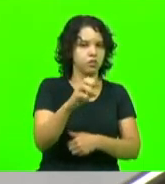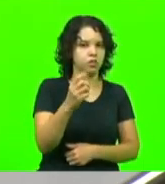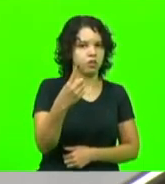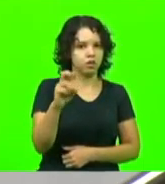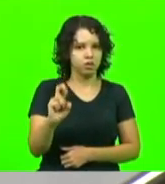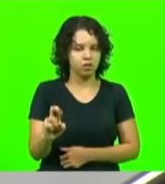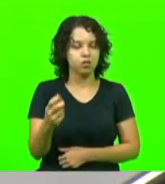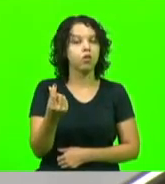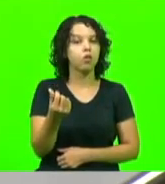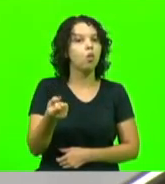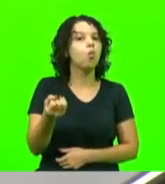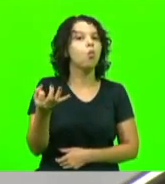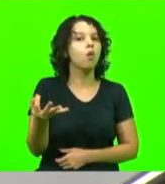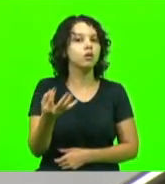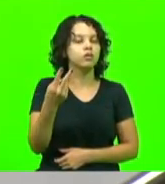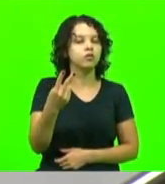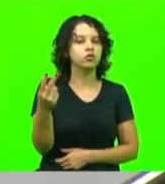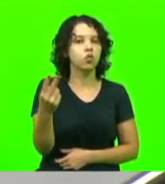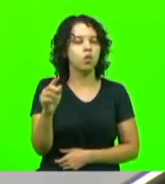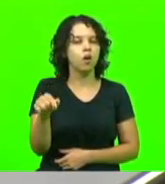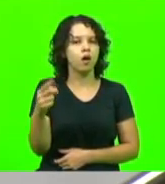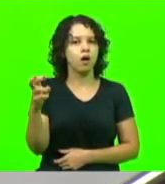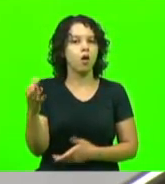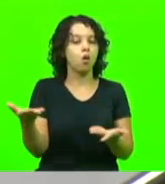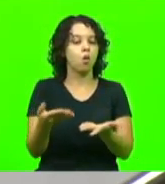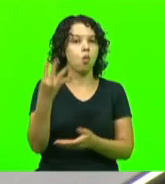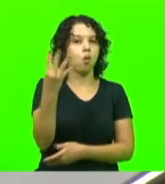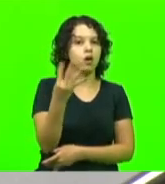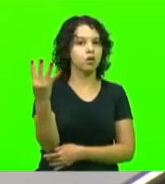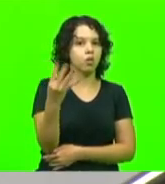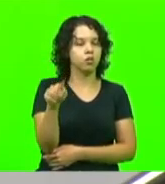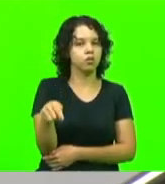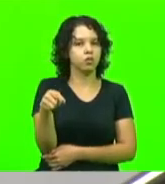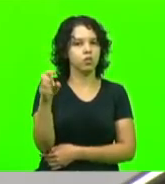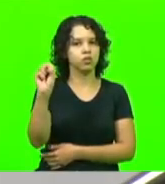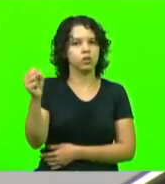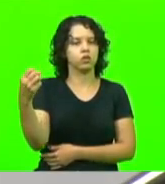R$ 22,11 o quilo, hoje custa R$